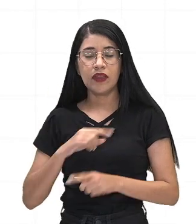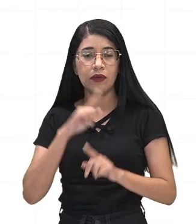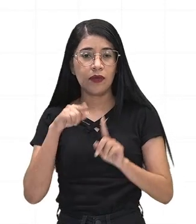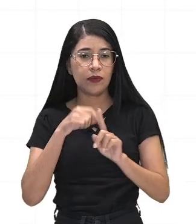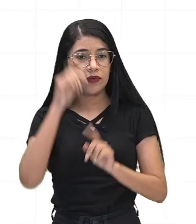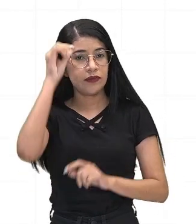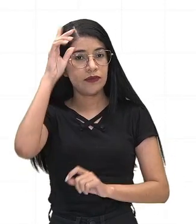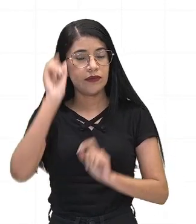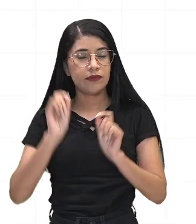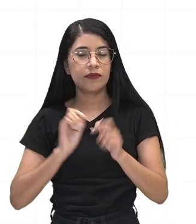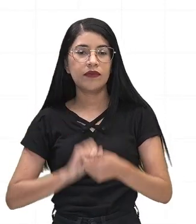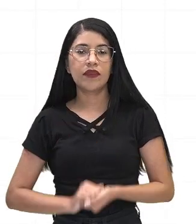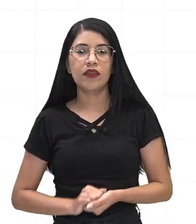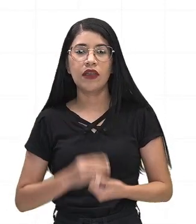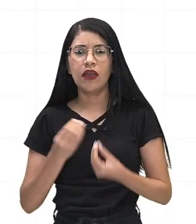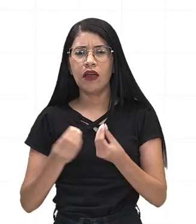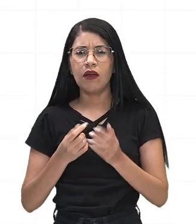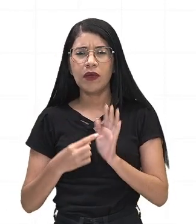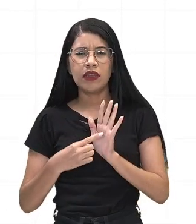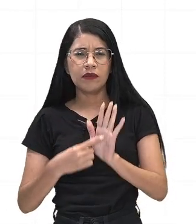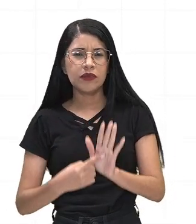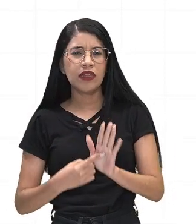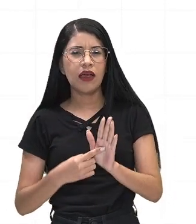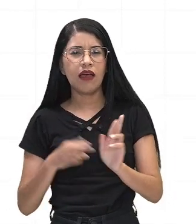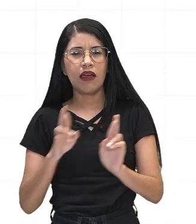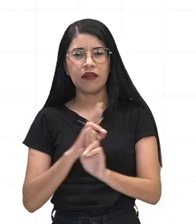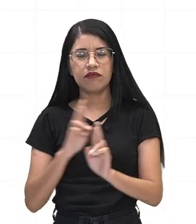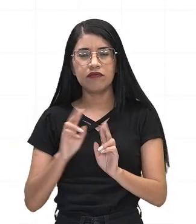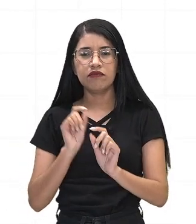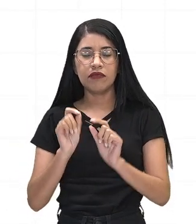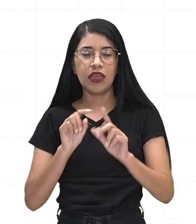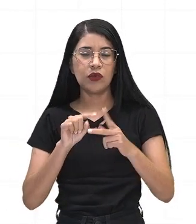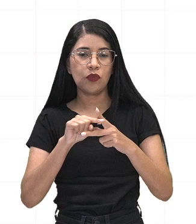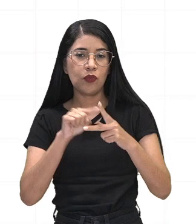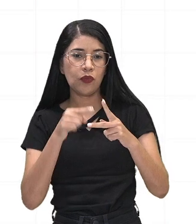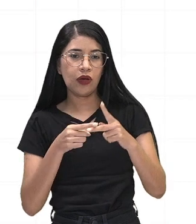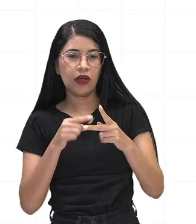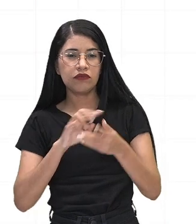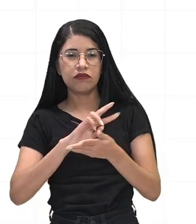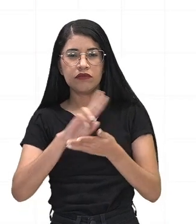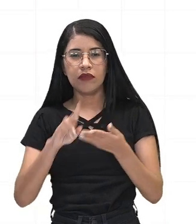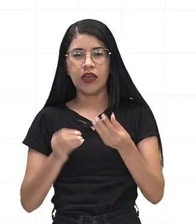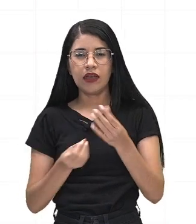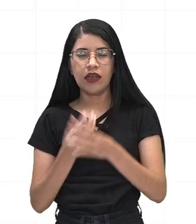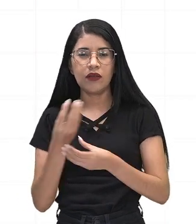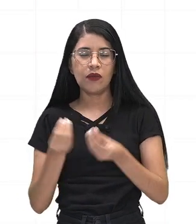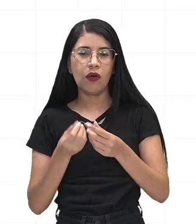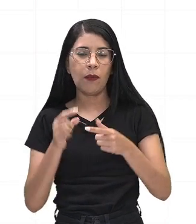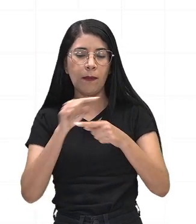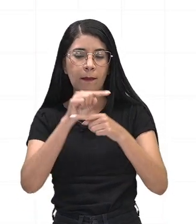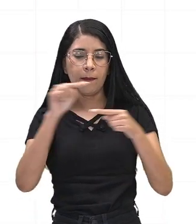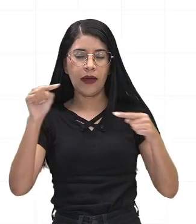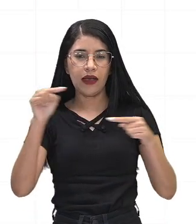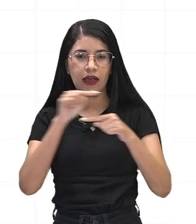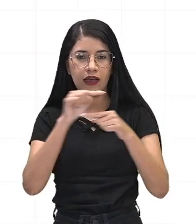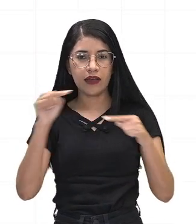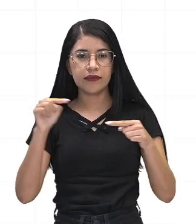de conhecimento, demonstração de relações entre ângulos formados por retas